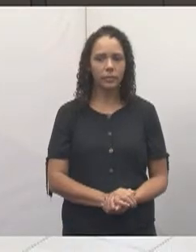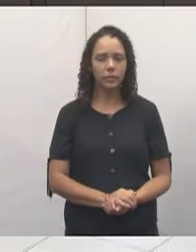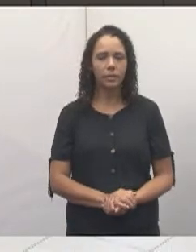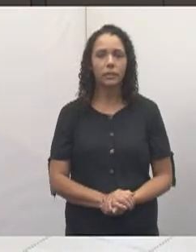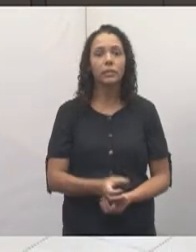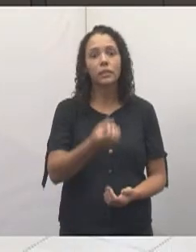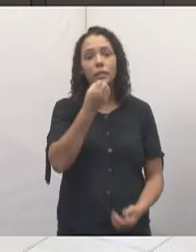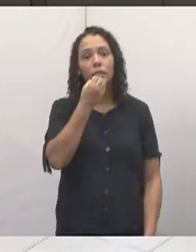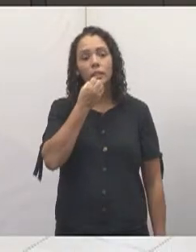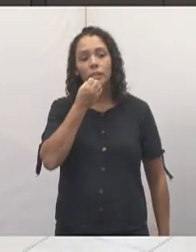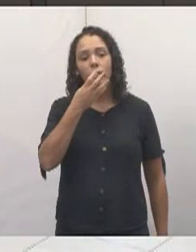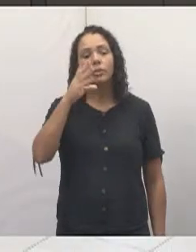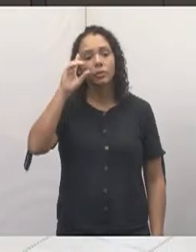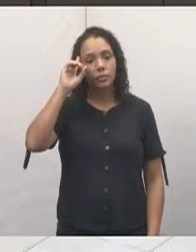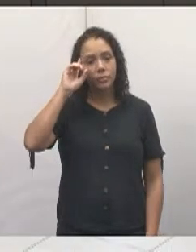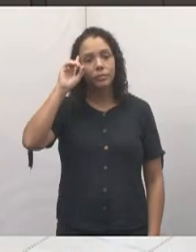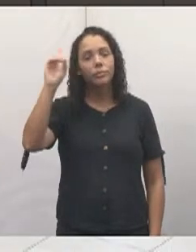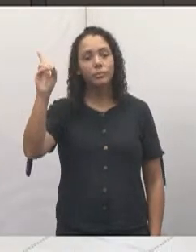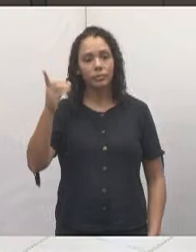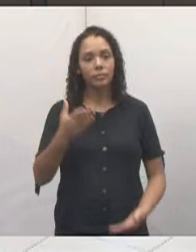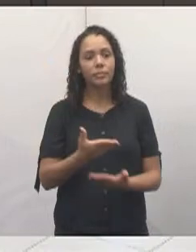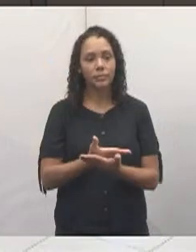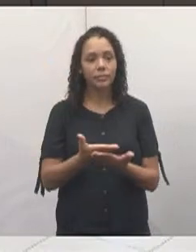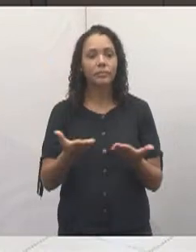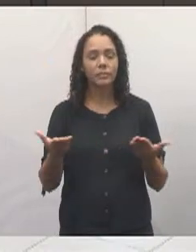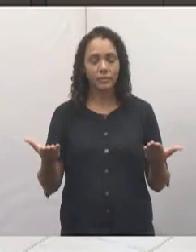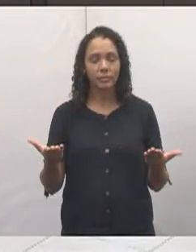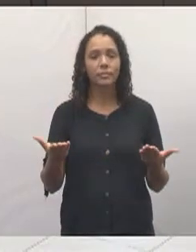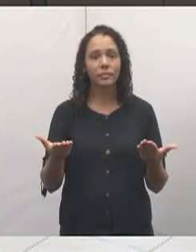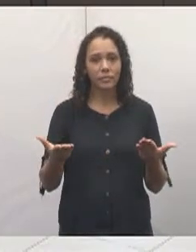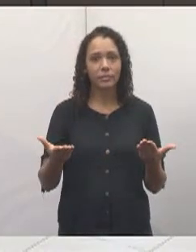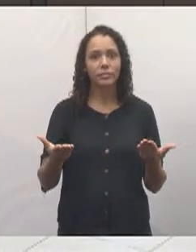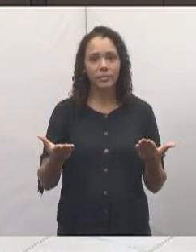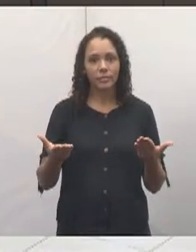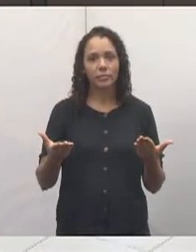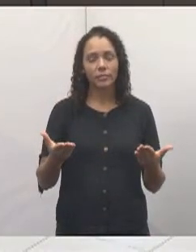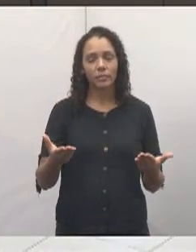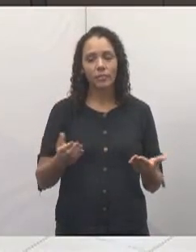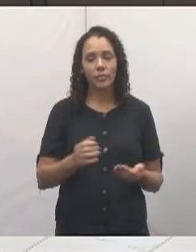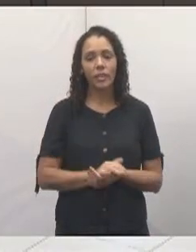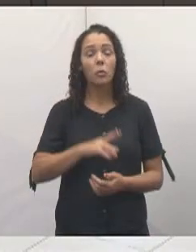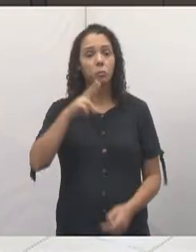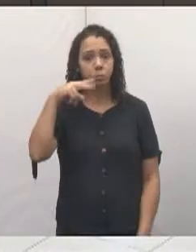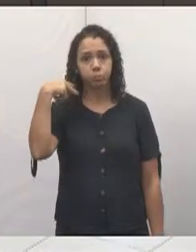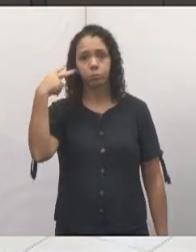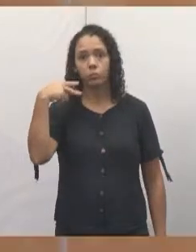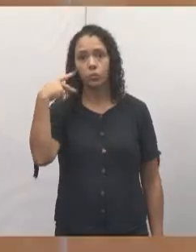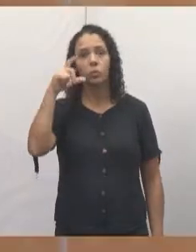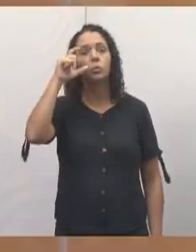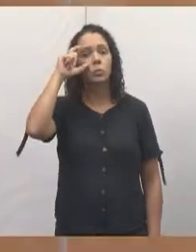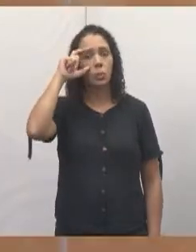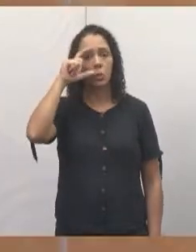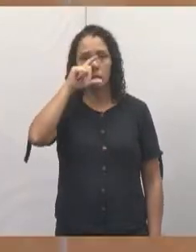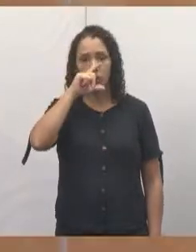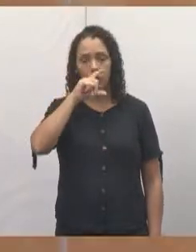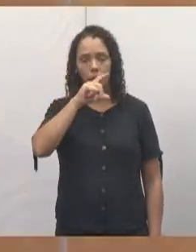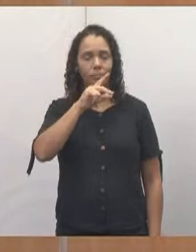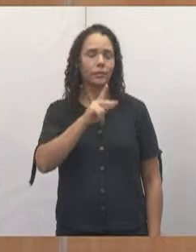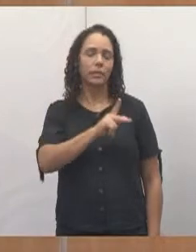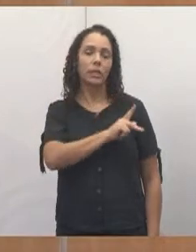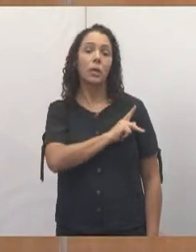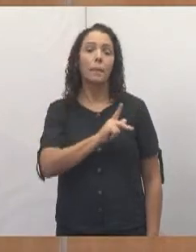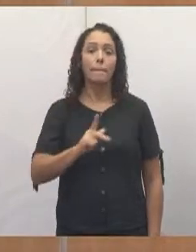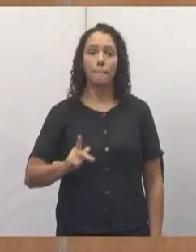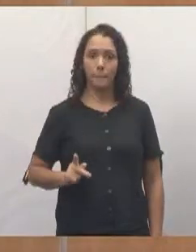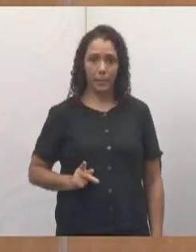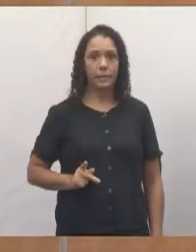Bom dia a todos, senhor presidente, nobres vereadores, a quem eu cumprimento